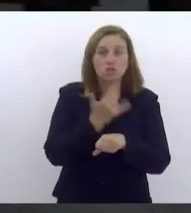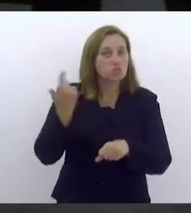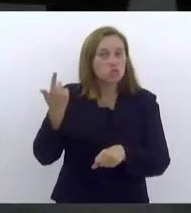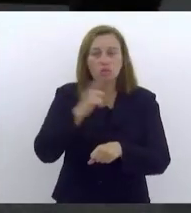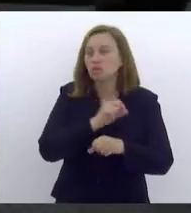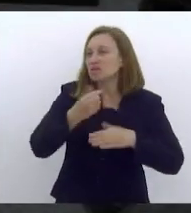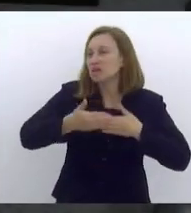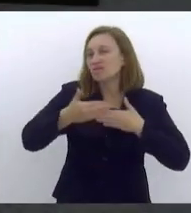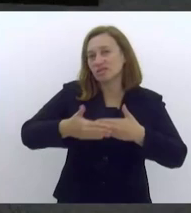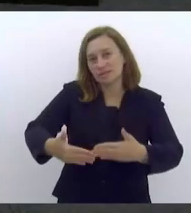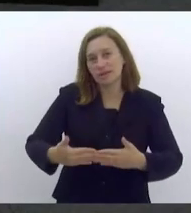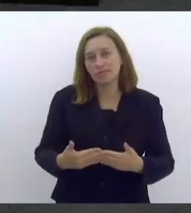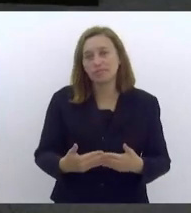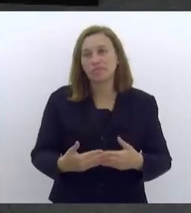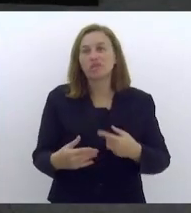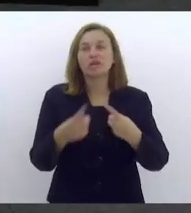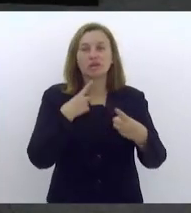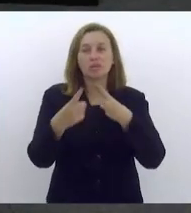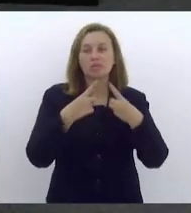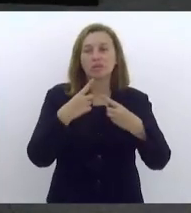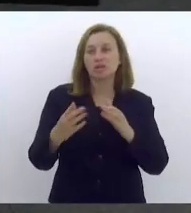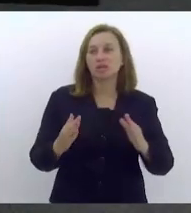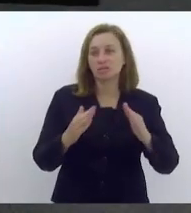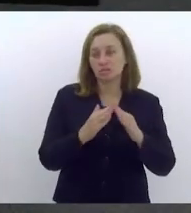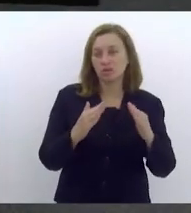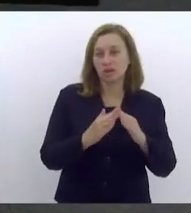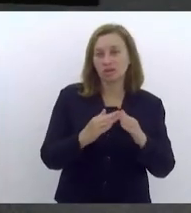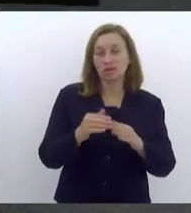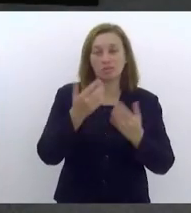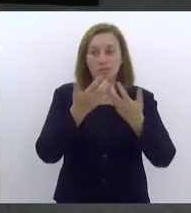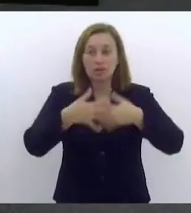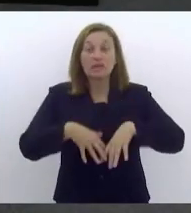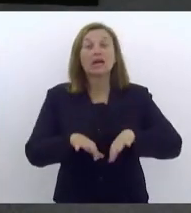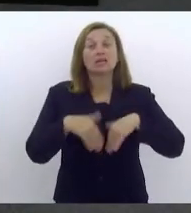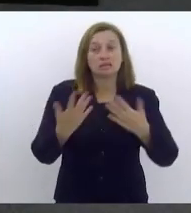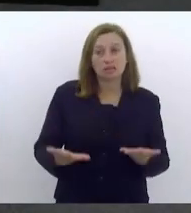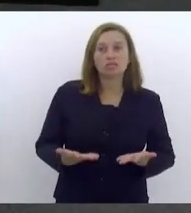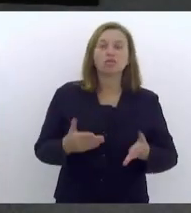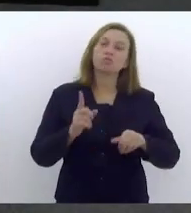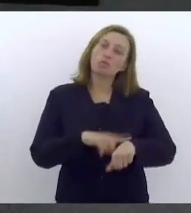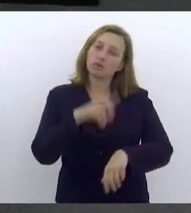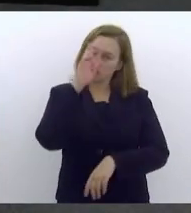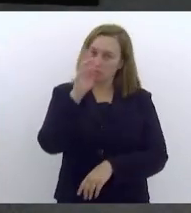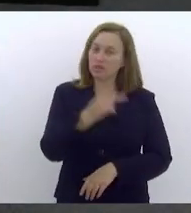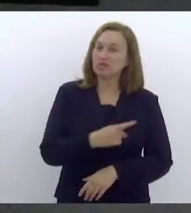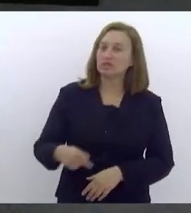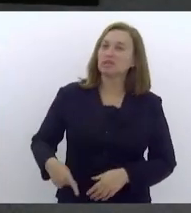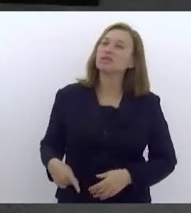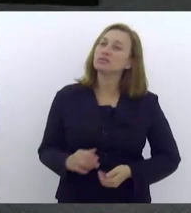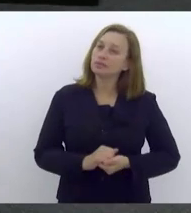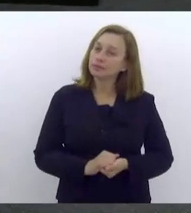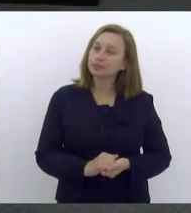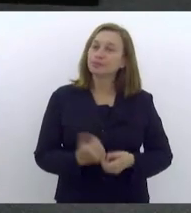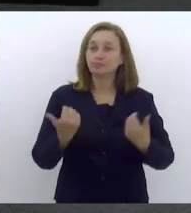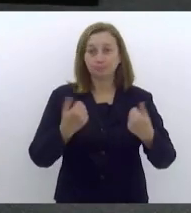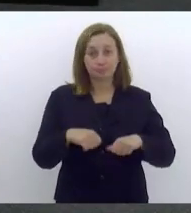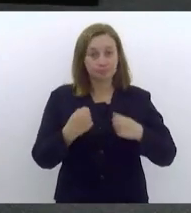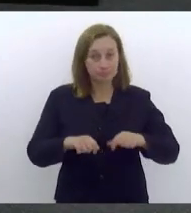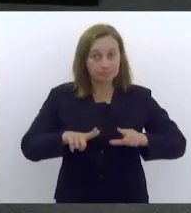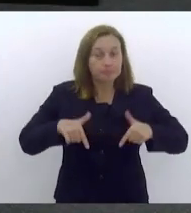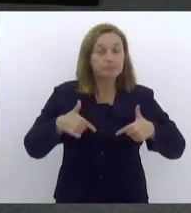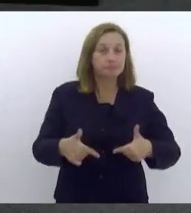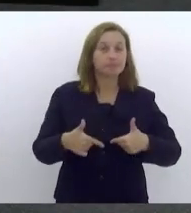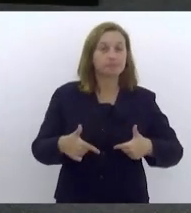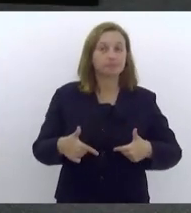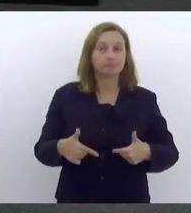consegue avançar na política habitacional em Petrópolis. Então, chega um momento, presidente, que a gente tem que se posicionar de maneira